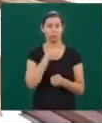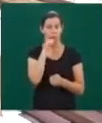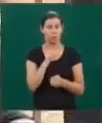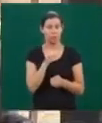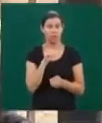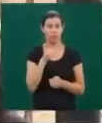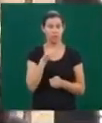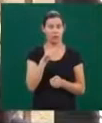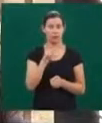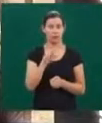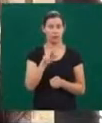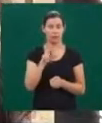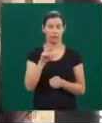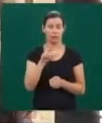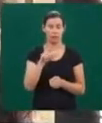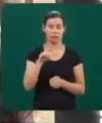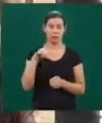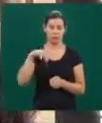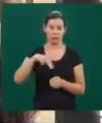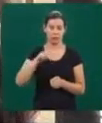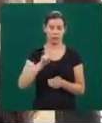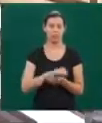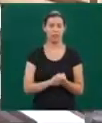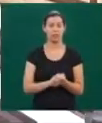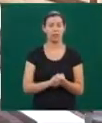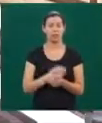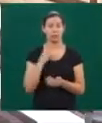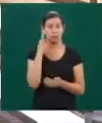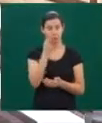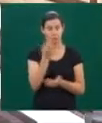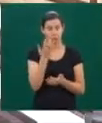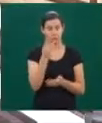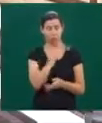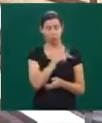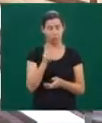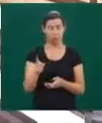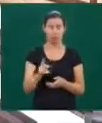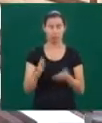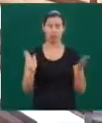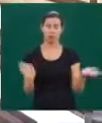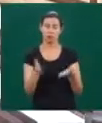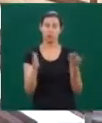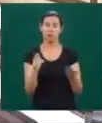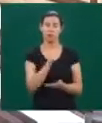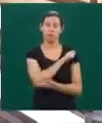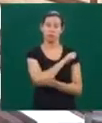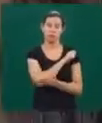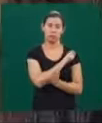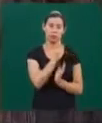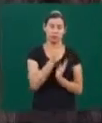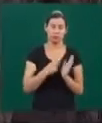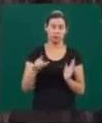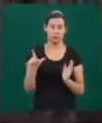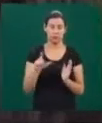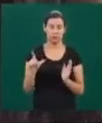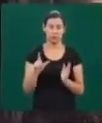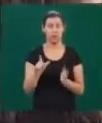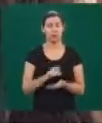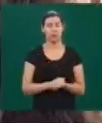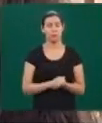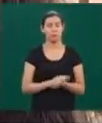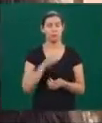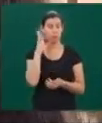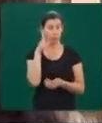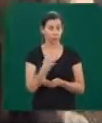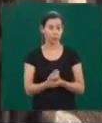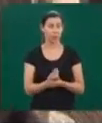quer estimular os alunos a escreverem textos literários. A estudante diz que acha muito interessante poder discutir sobre os textos produzidos